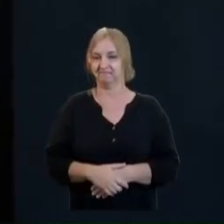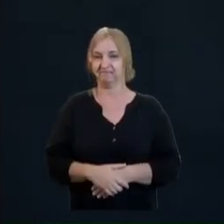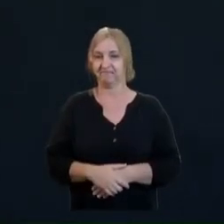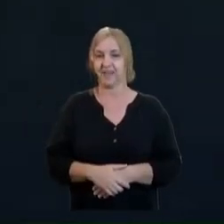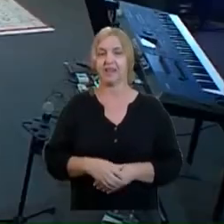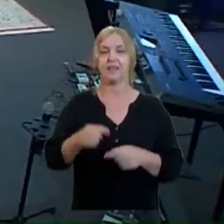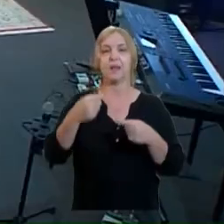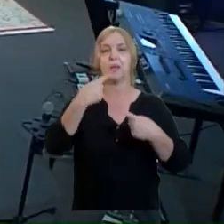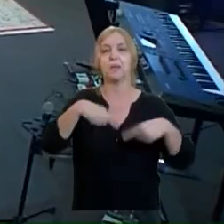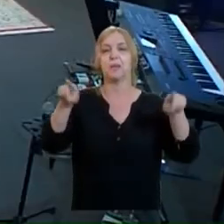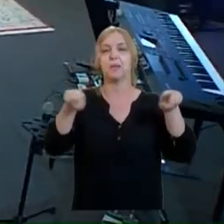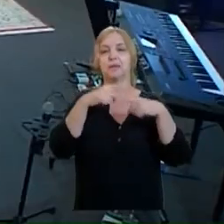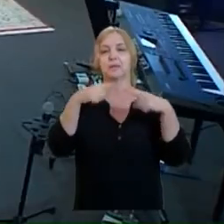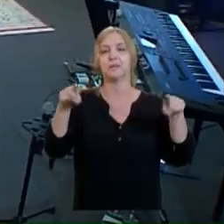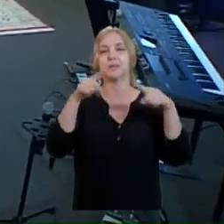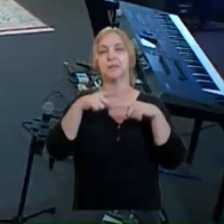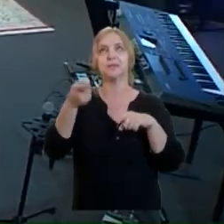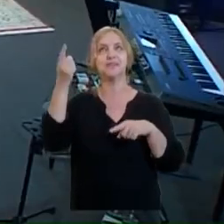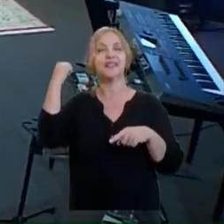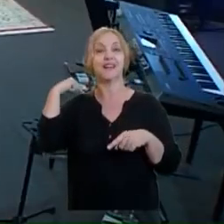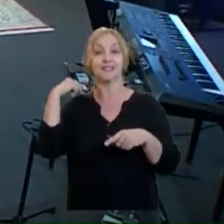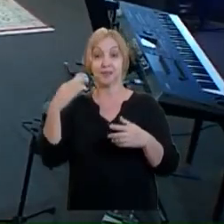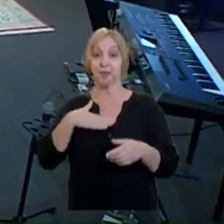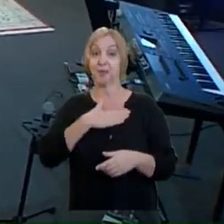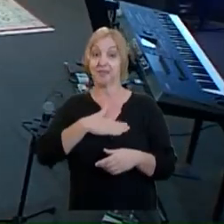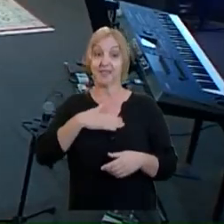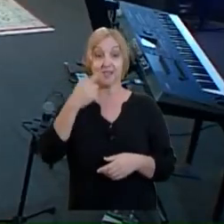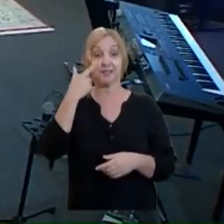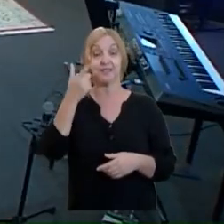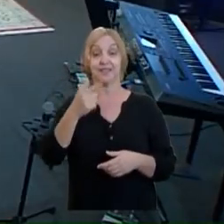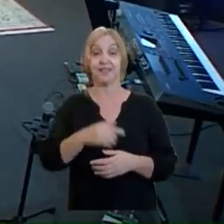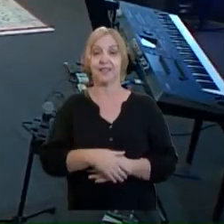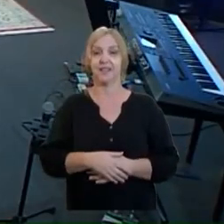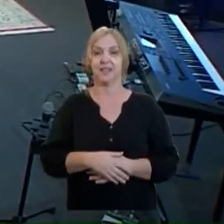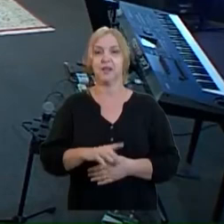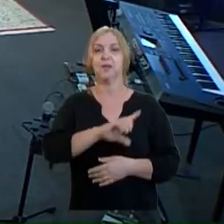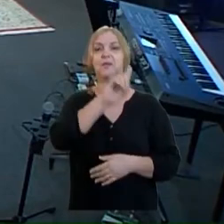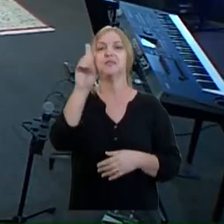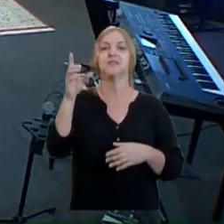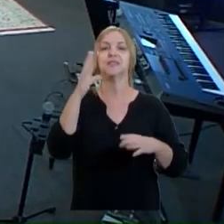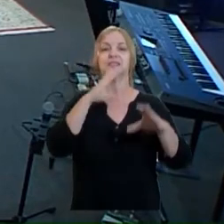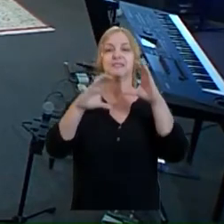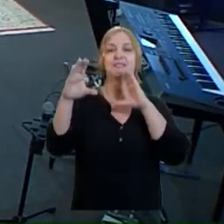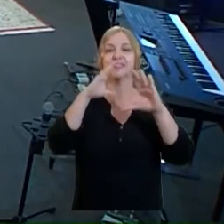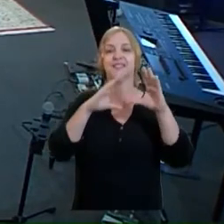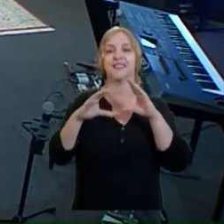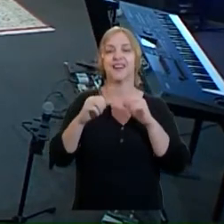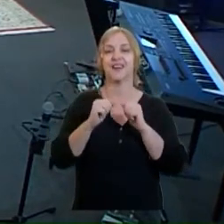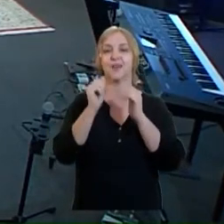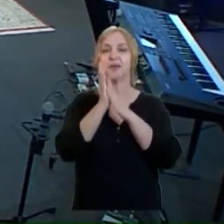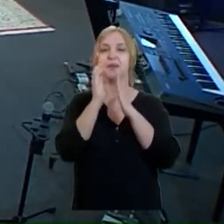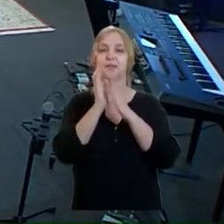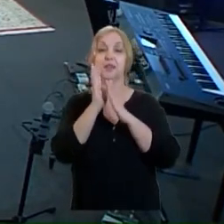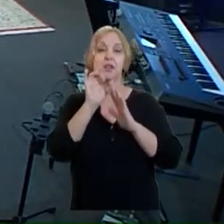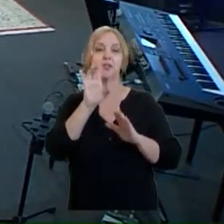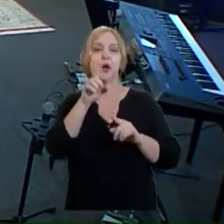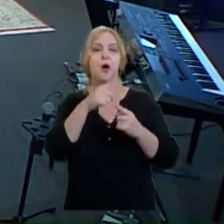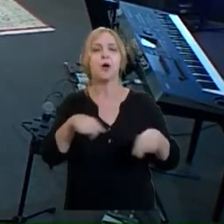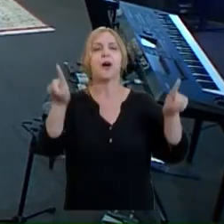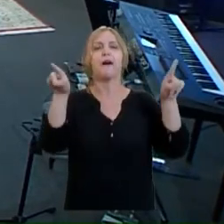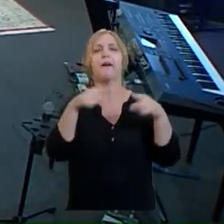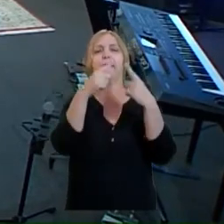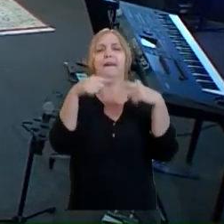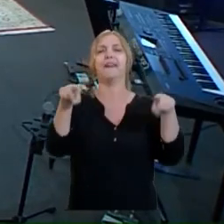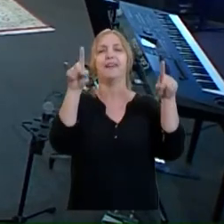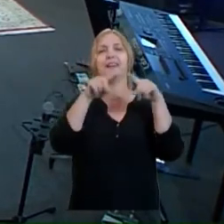tempo atrás. Gostei de ver os meninos cantando aqui. Um dia nós vamos cantar aqui igual o louvor vai cantar só hino,